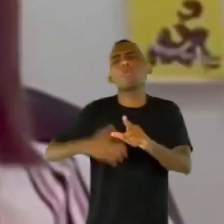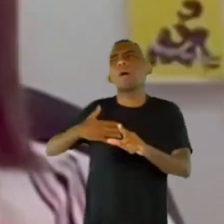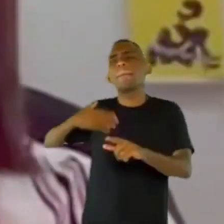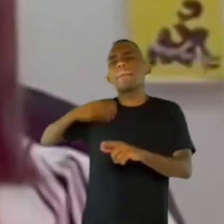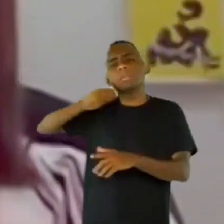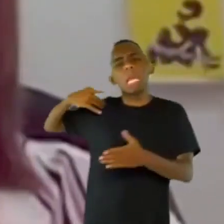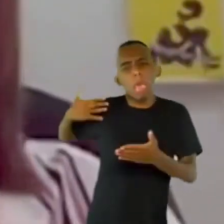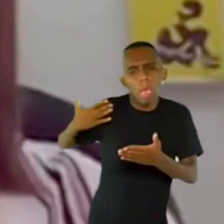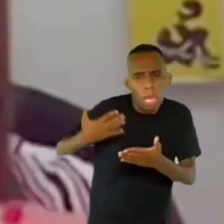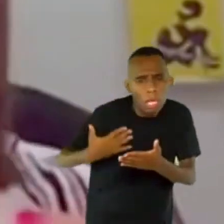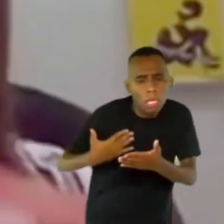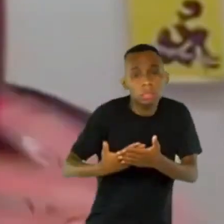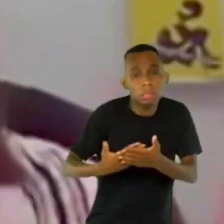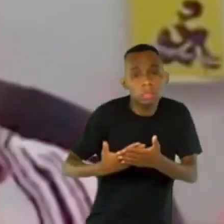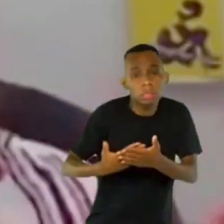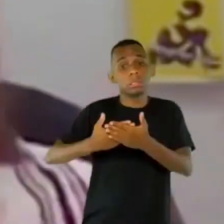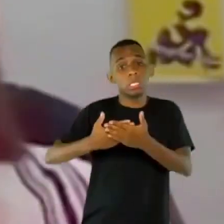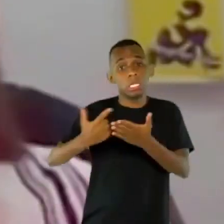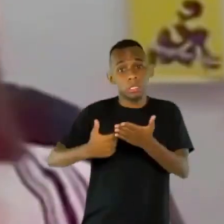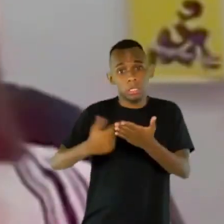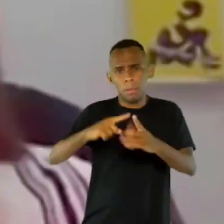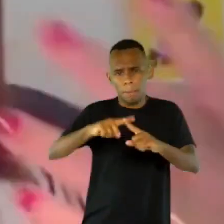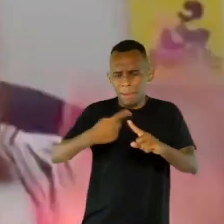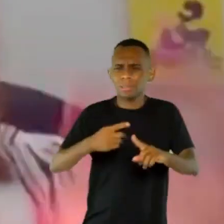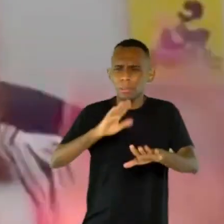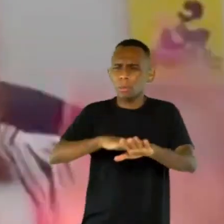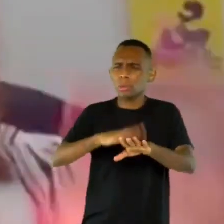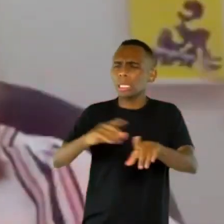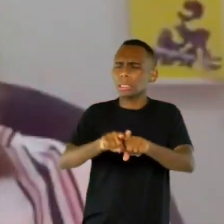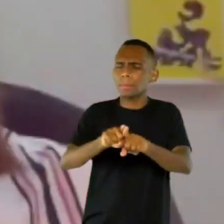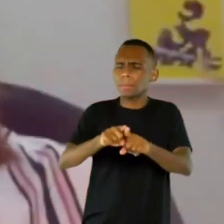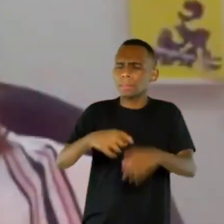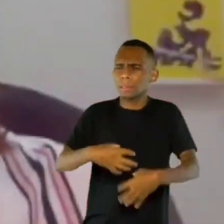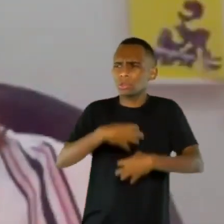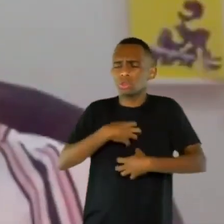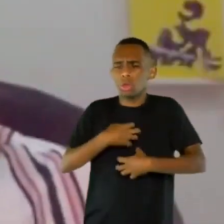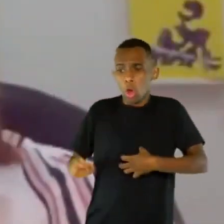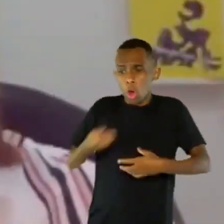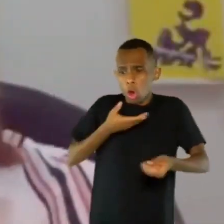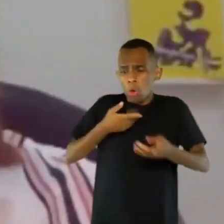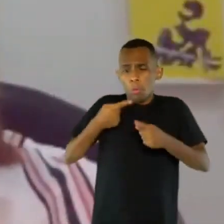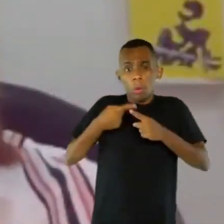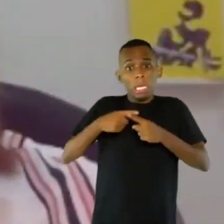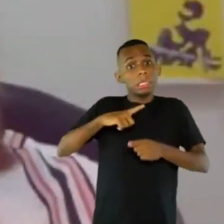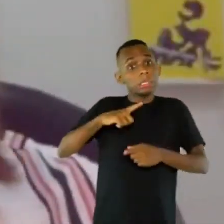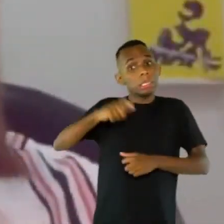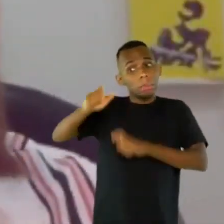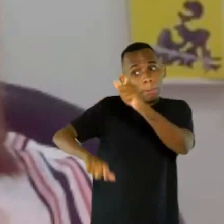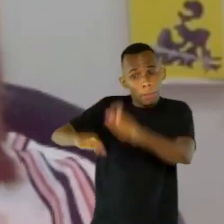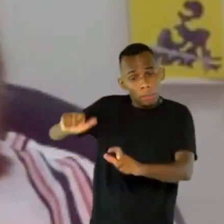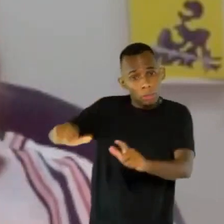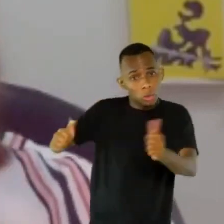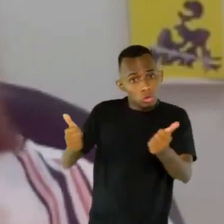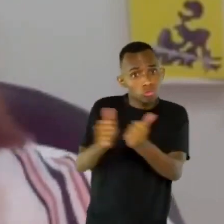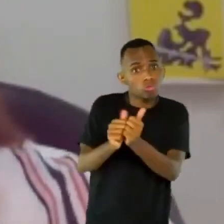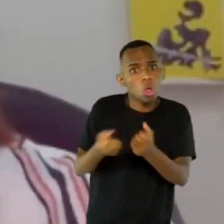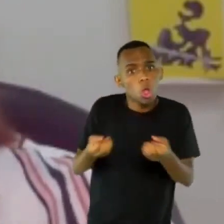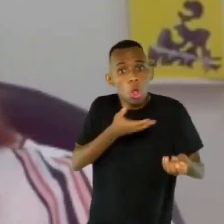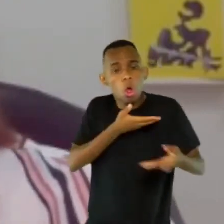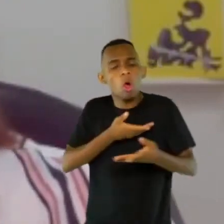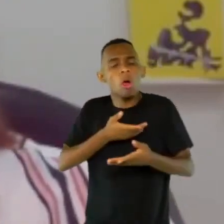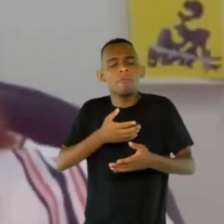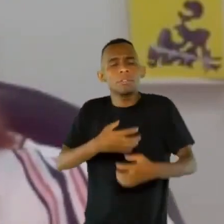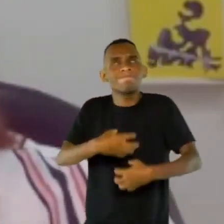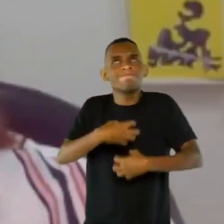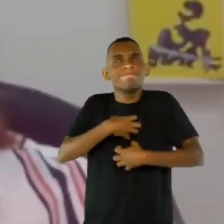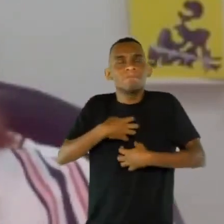minha vida literária, ele também foi novo, porque envolve pessoas novas e foi muito